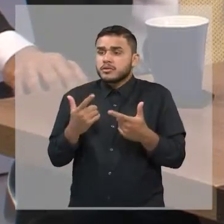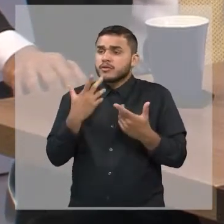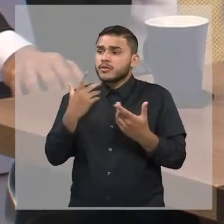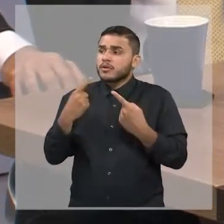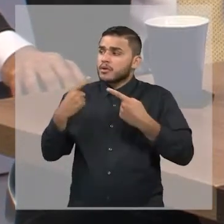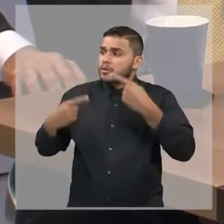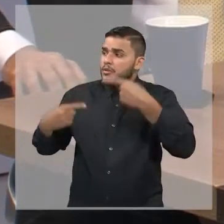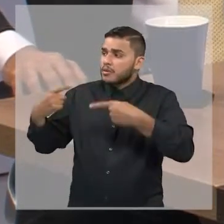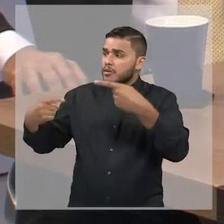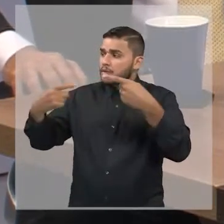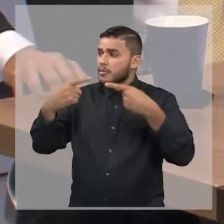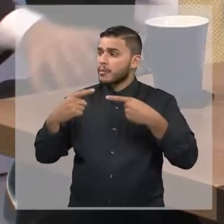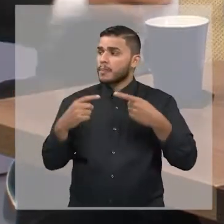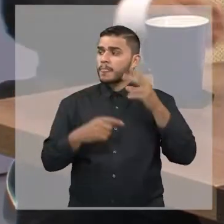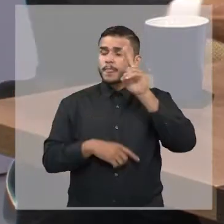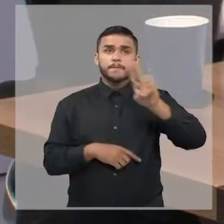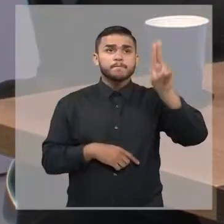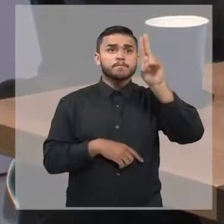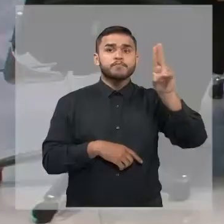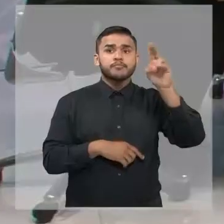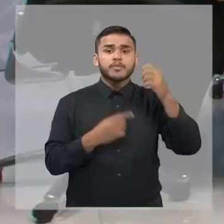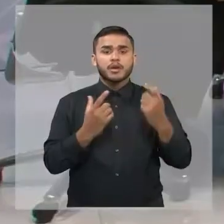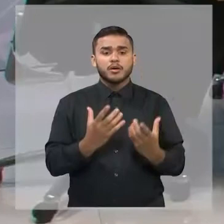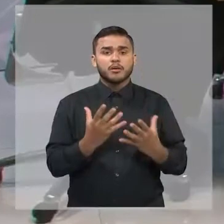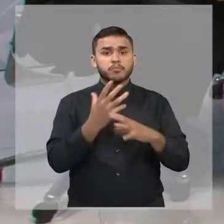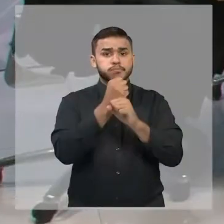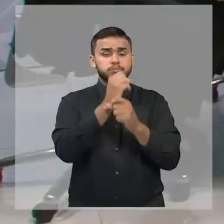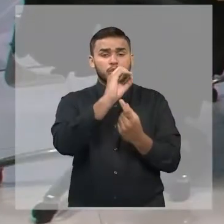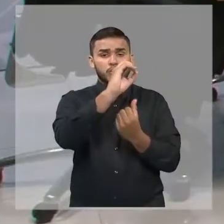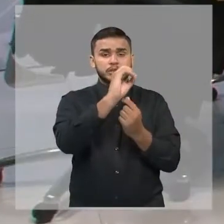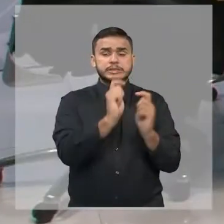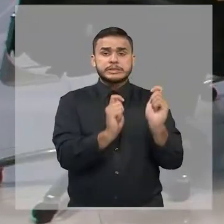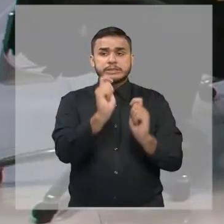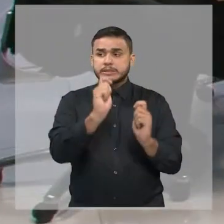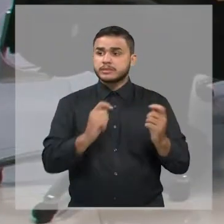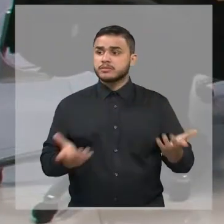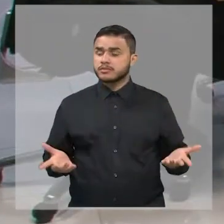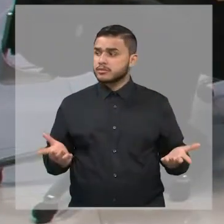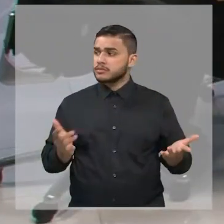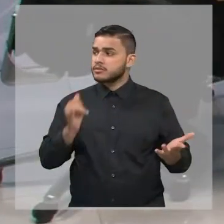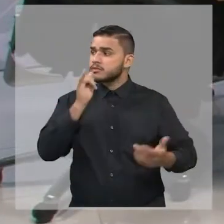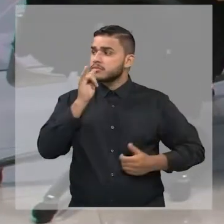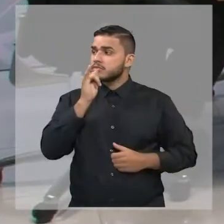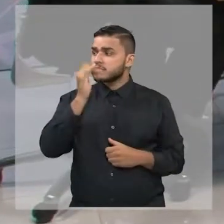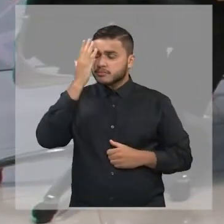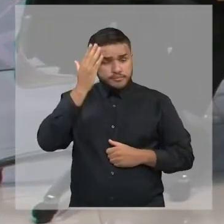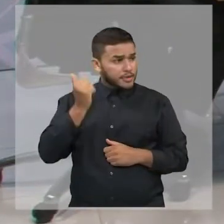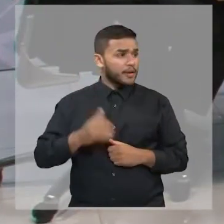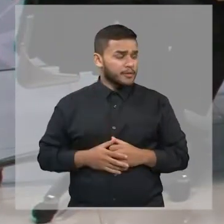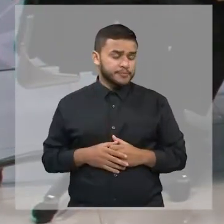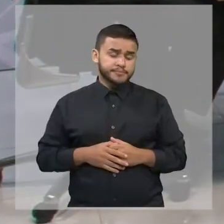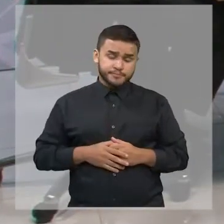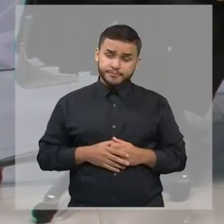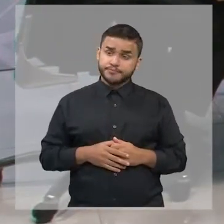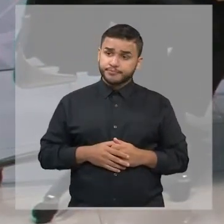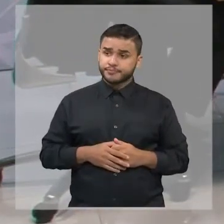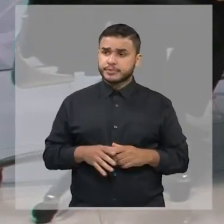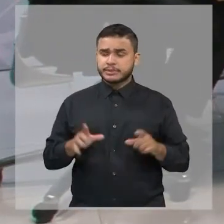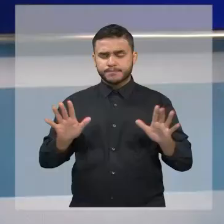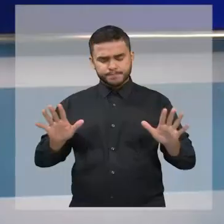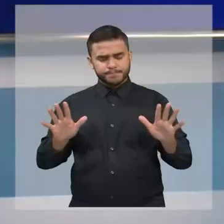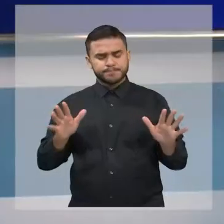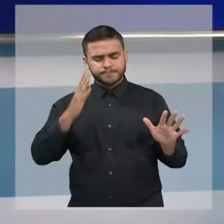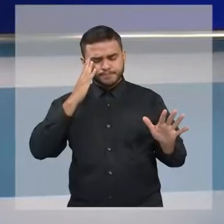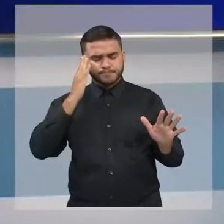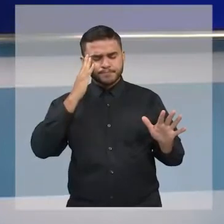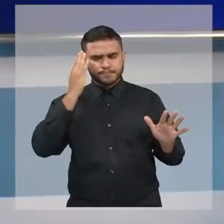política? Apoiar, explicar para a universidade que ela precisa conviver com um orçamento menor. Você tem dois problemas para ser enfrentado,